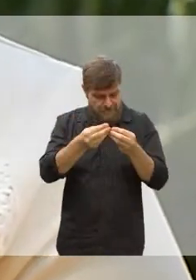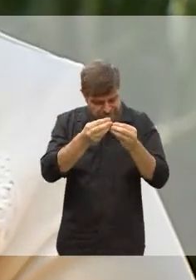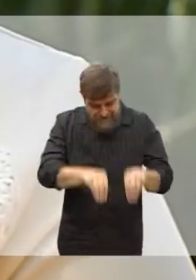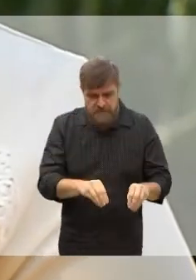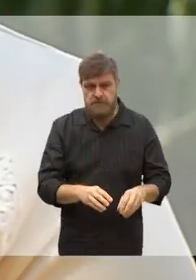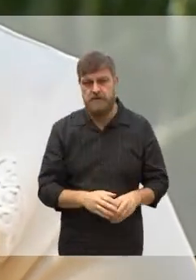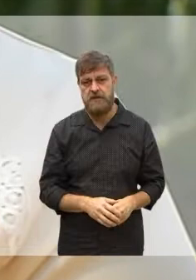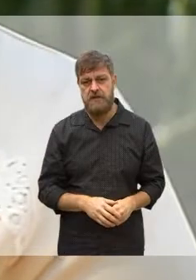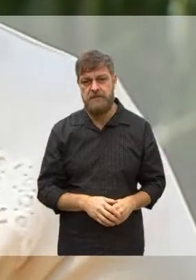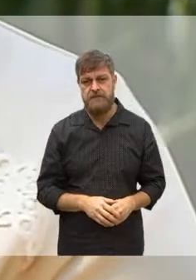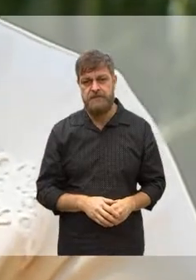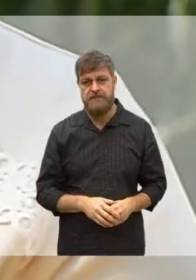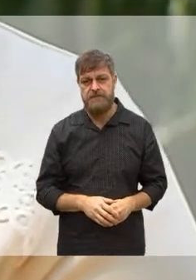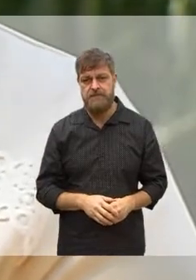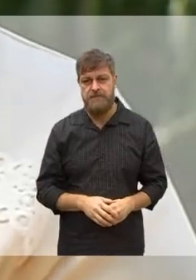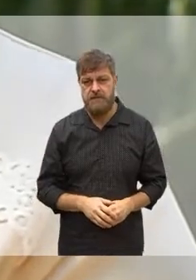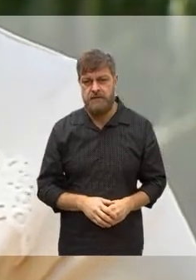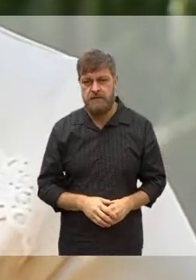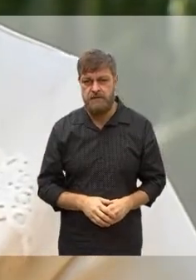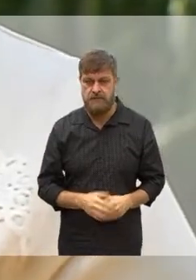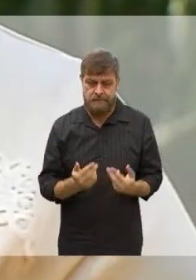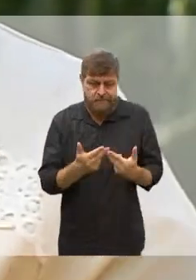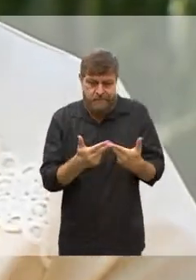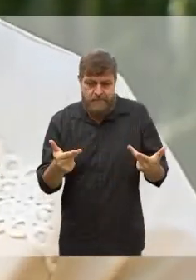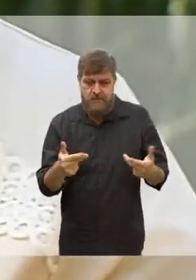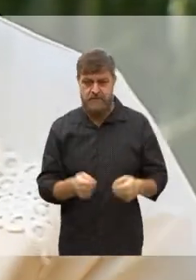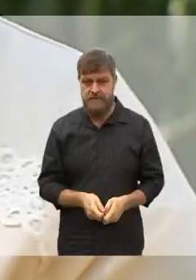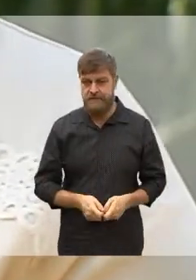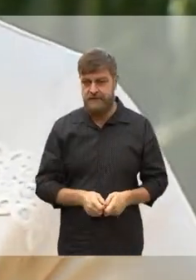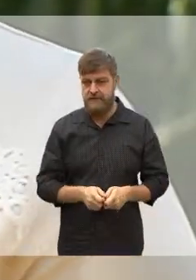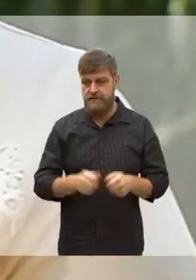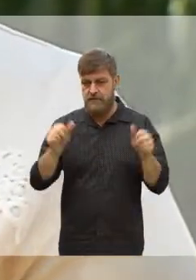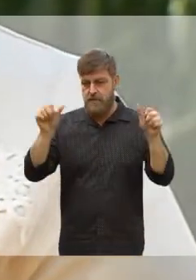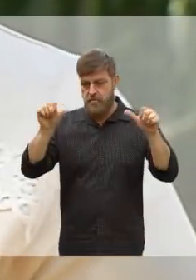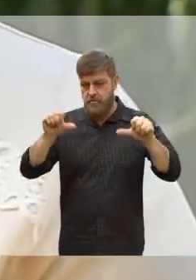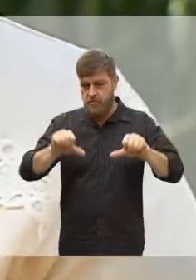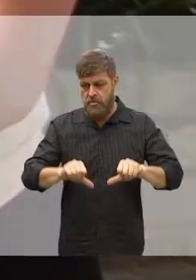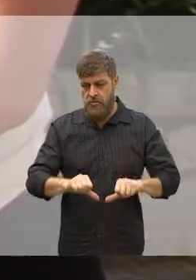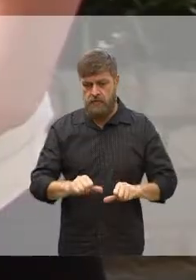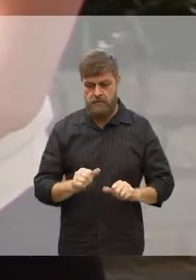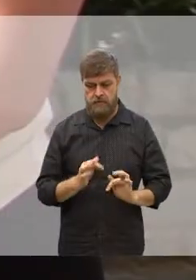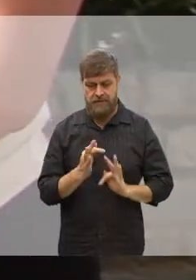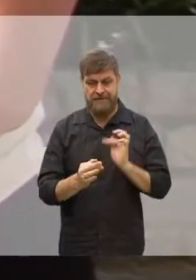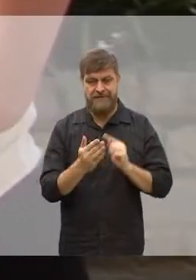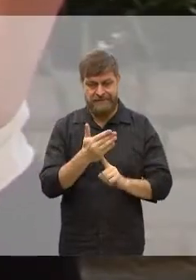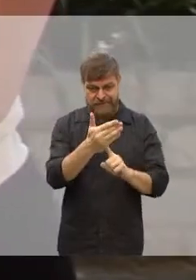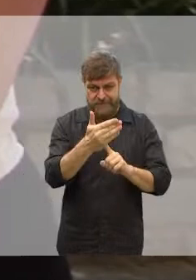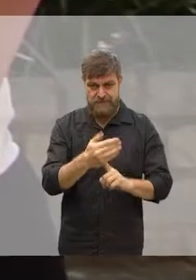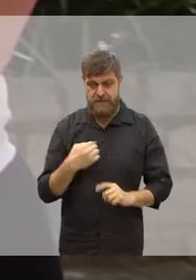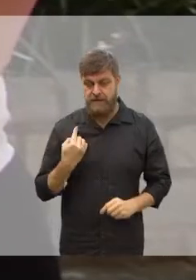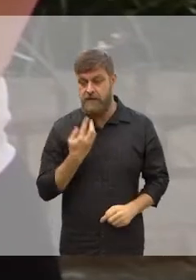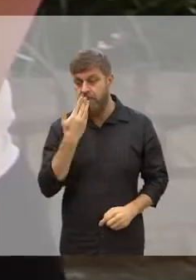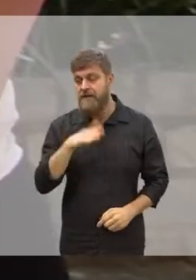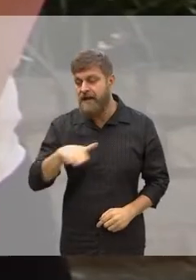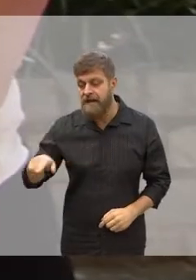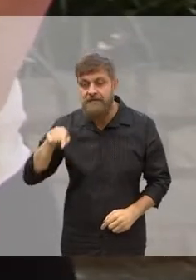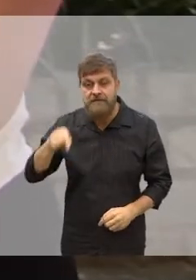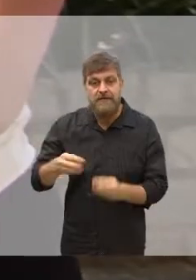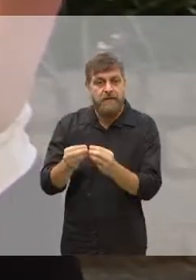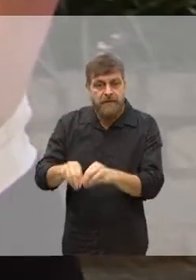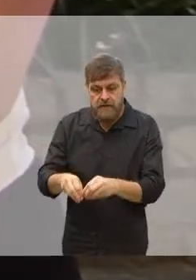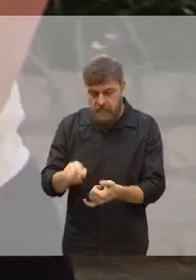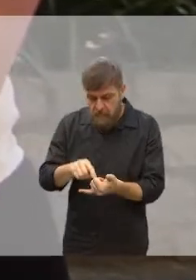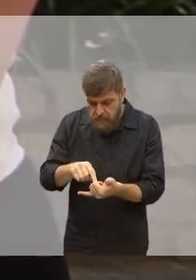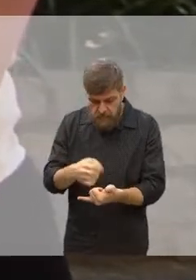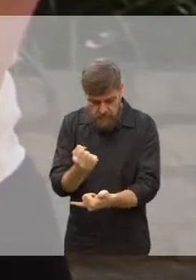bastante. E é uma coisa que tende a aumentar, né? A tecnologia, e está prejudicando bastante a nossa infância. As crianças não saem